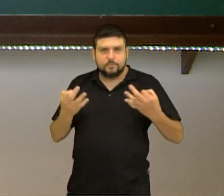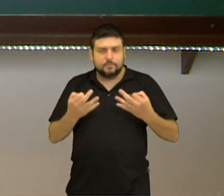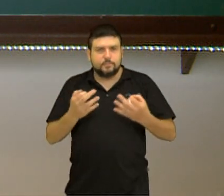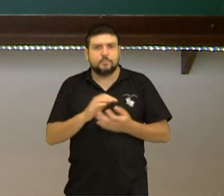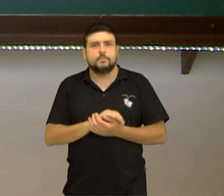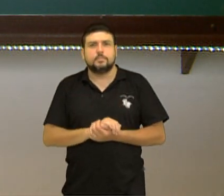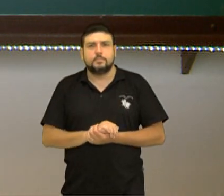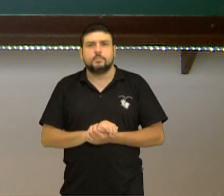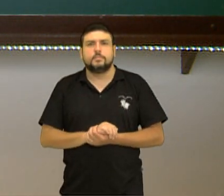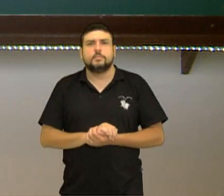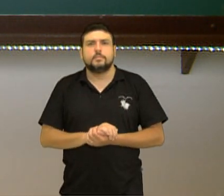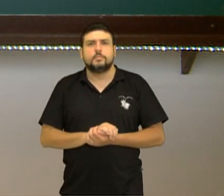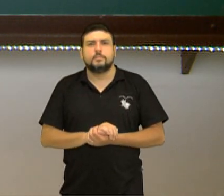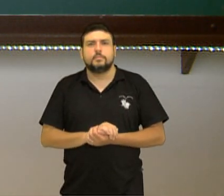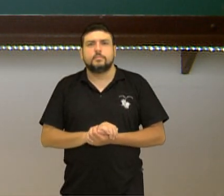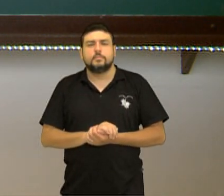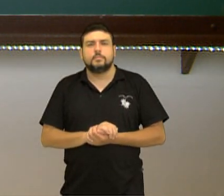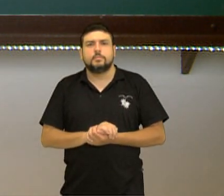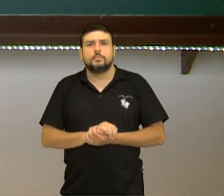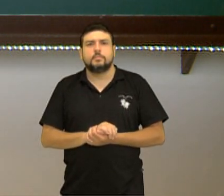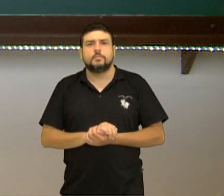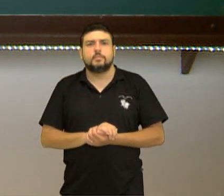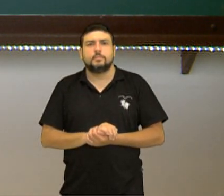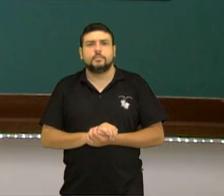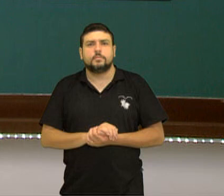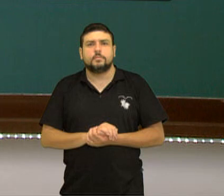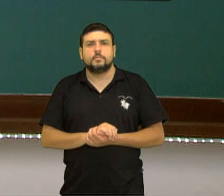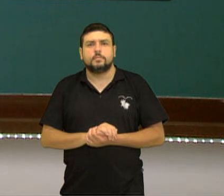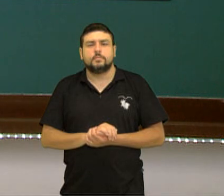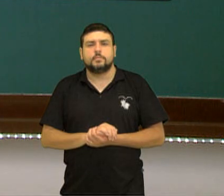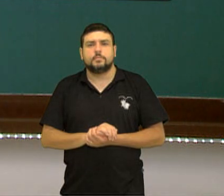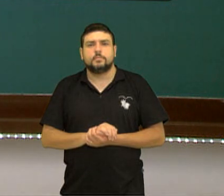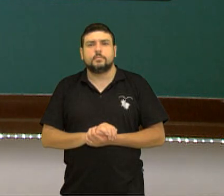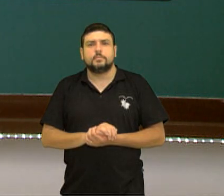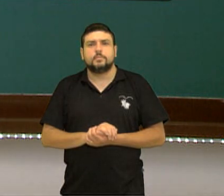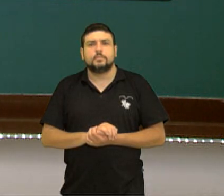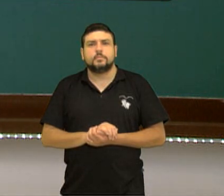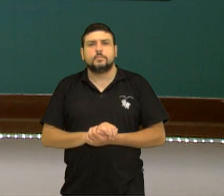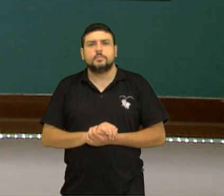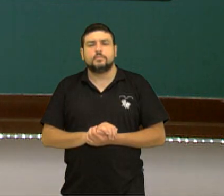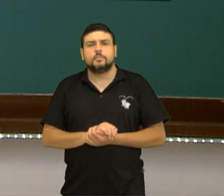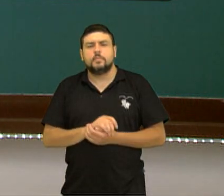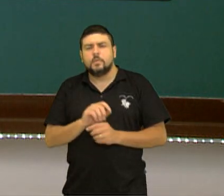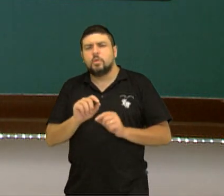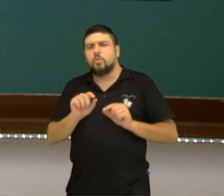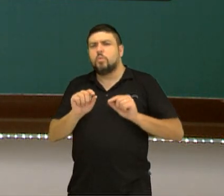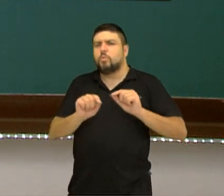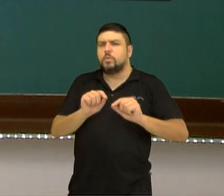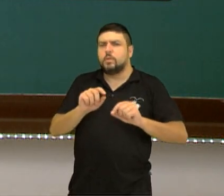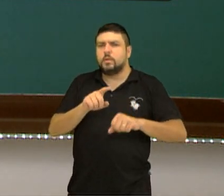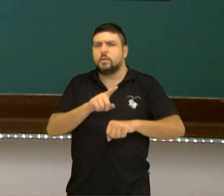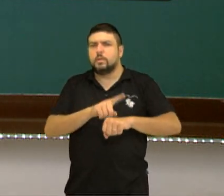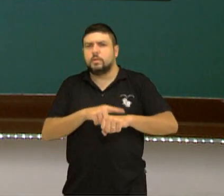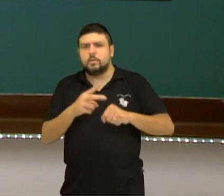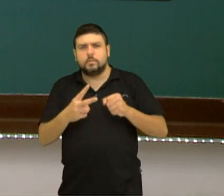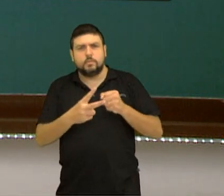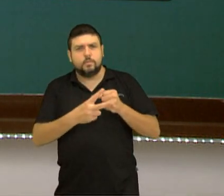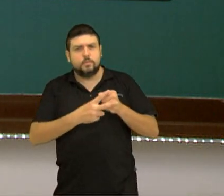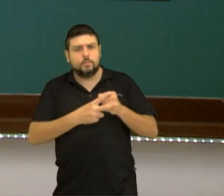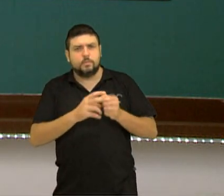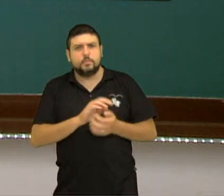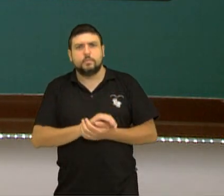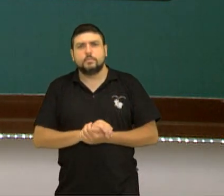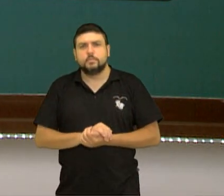aqui. The past perfect tense. What is this tense? O que é este tempo verbal? And when